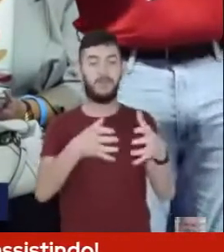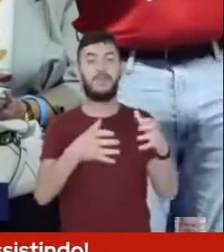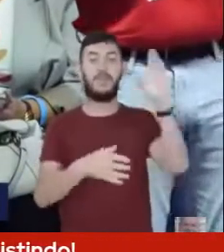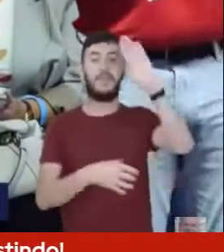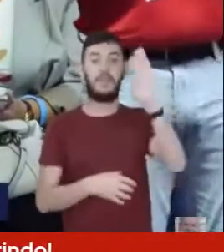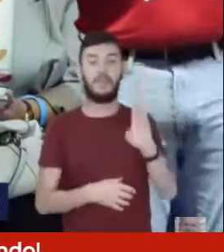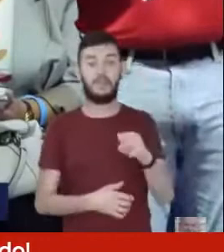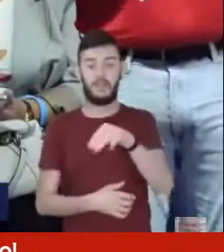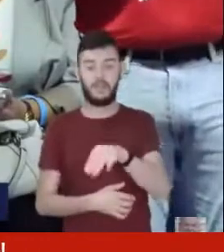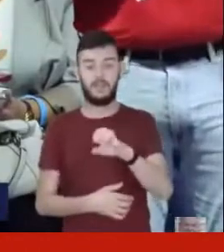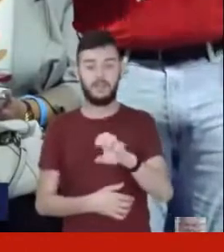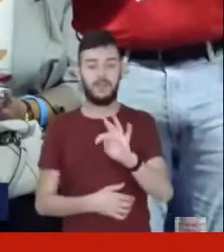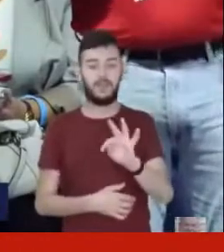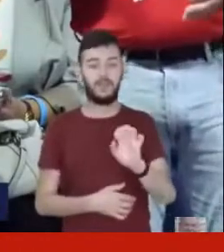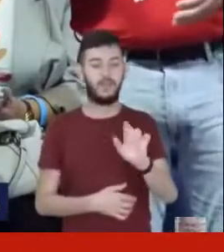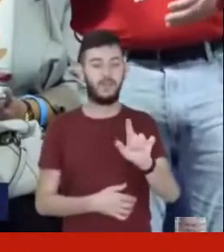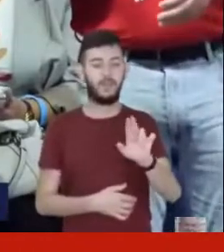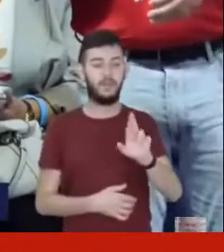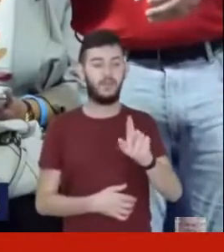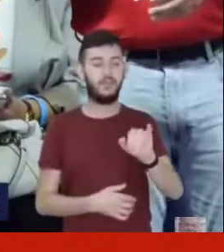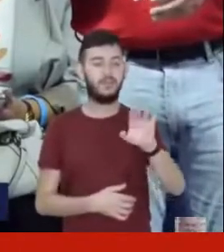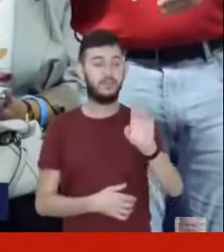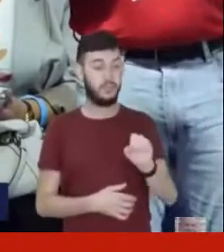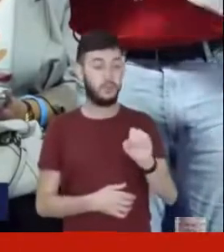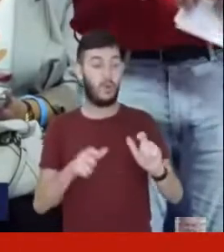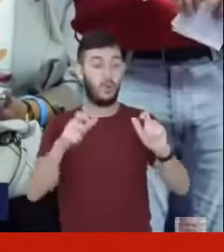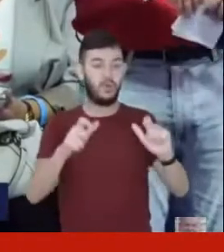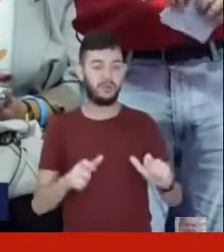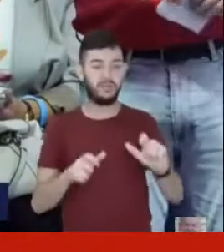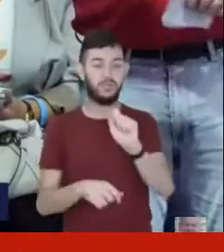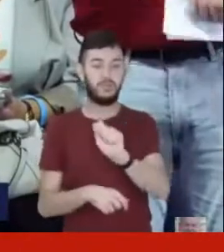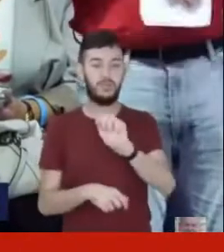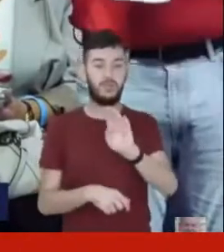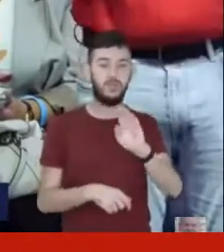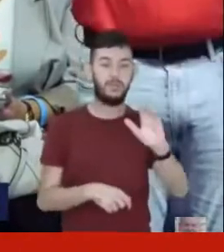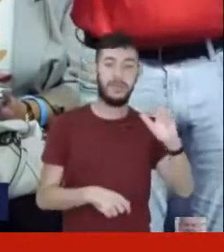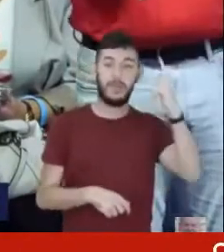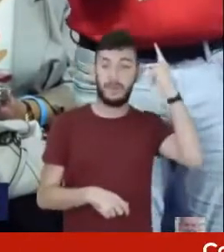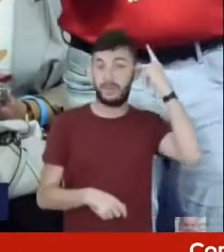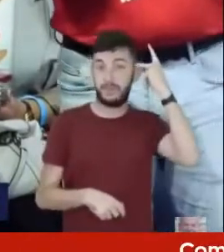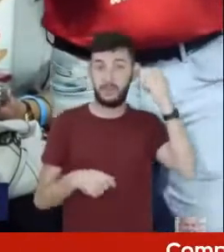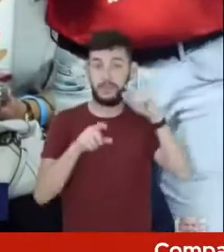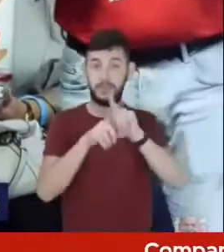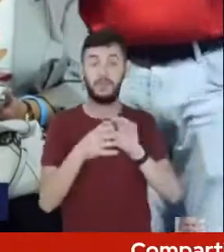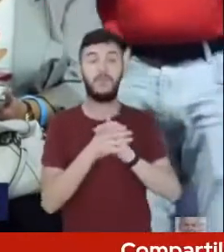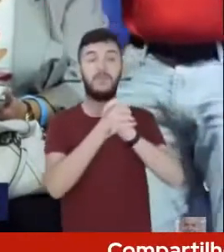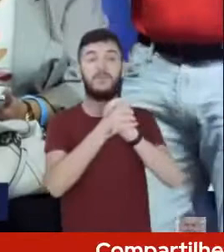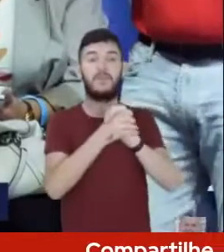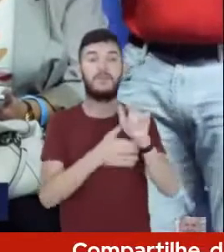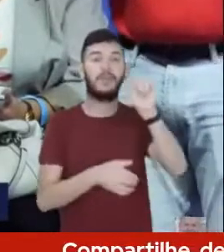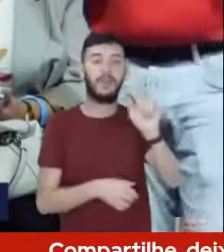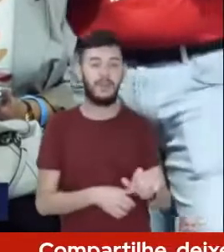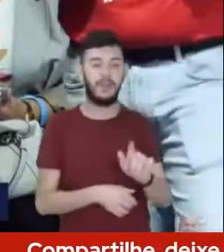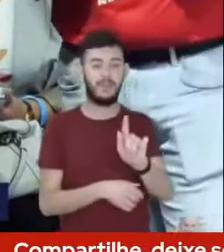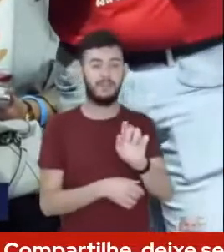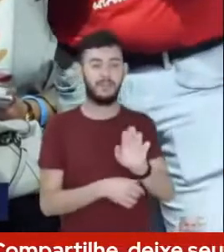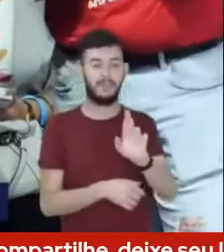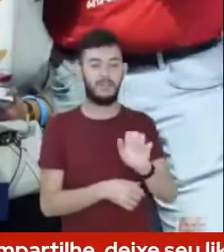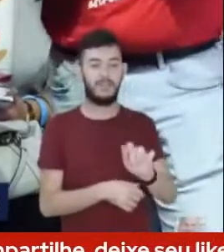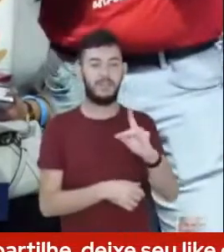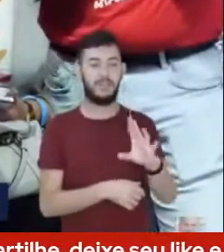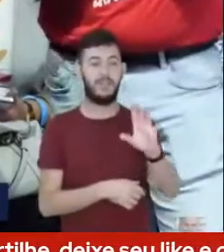companheiro lá da ABC. Cumprimentar o governador Geraldo Alckmin, seja bem-vindo. Cumprimentar o presidente